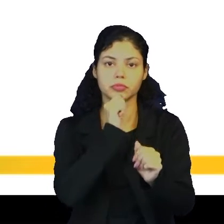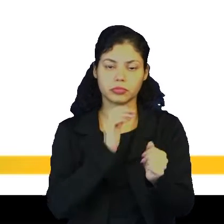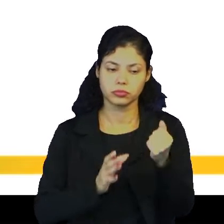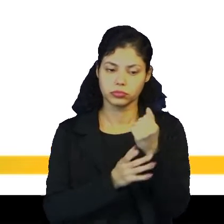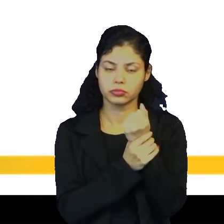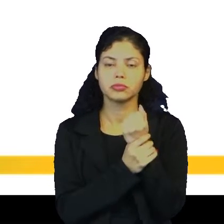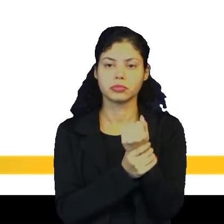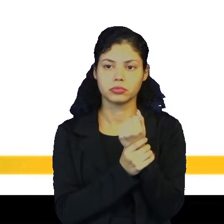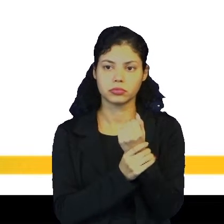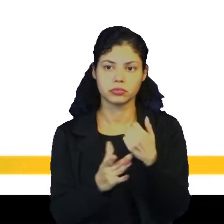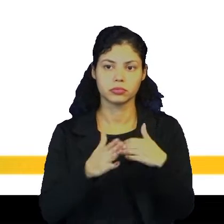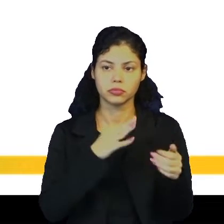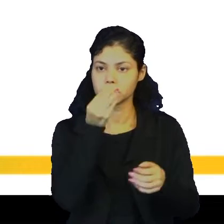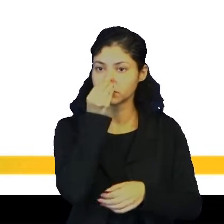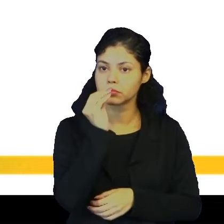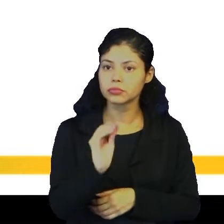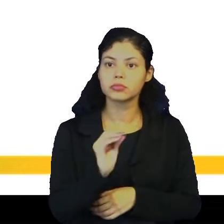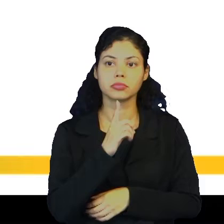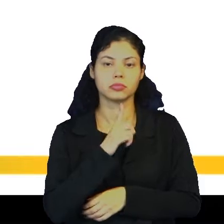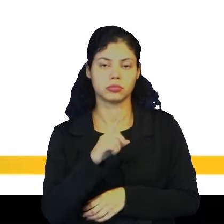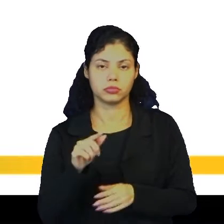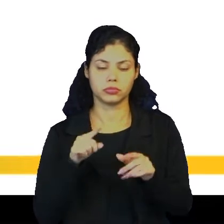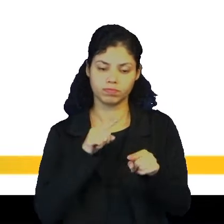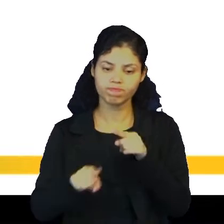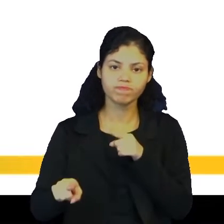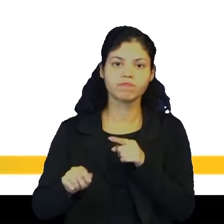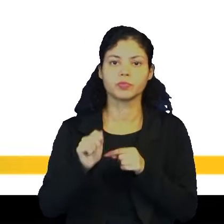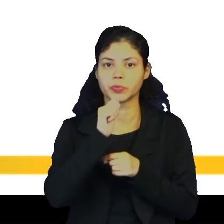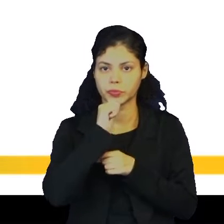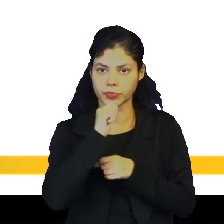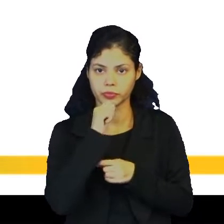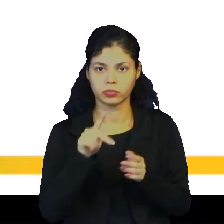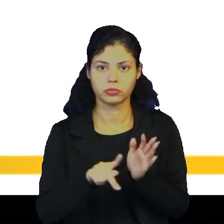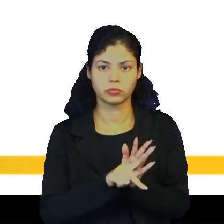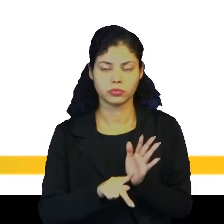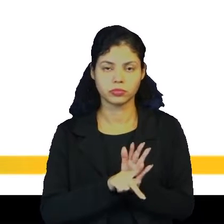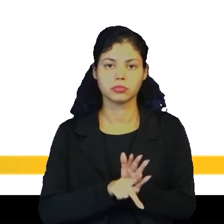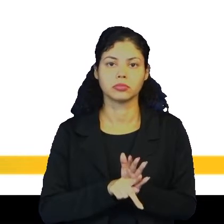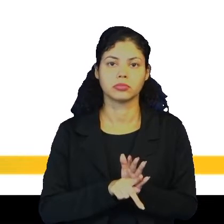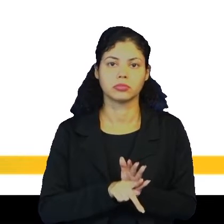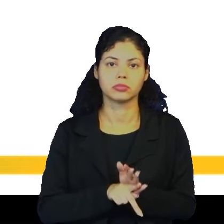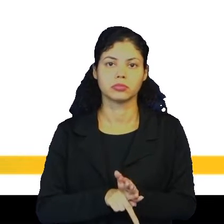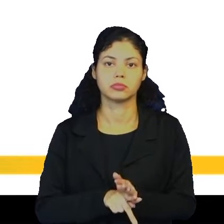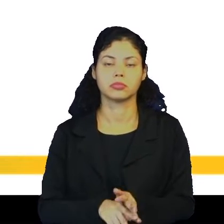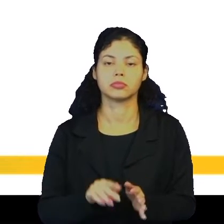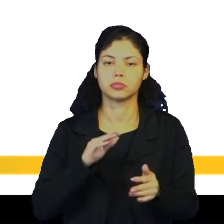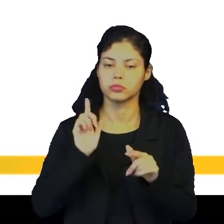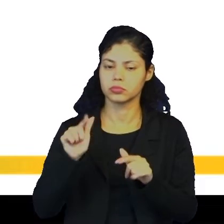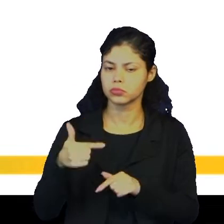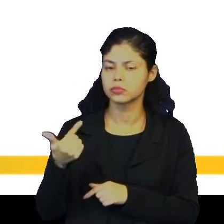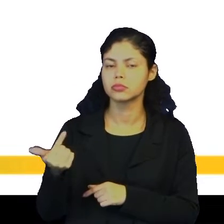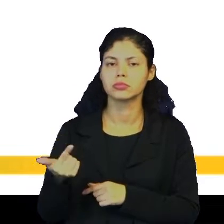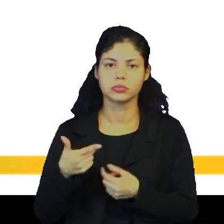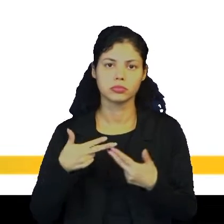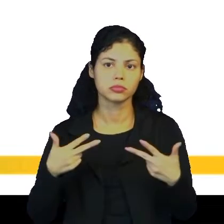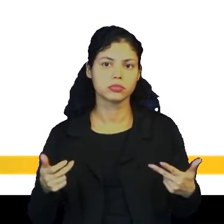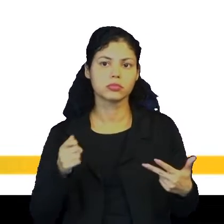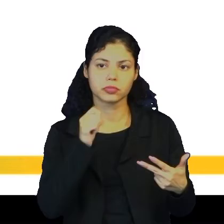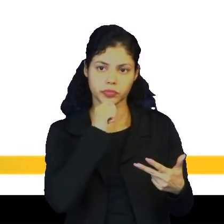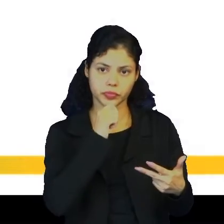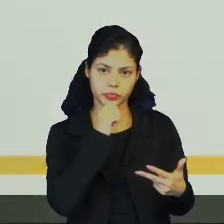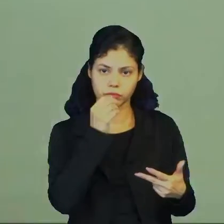proteção contra qualquer discriminação que viole a presente declaração e contra qualquer incitamento